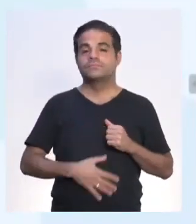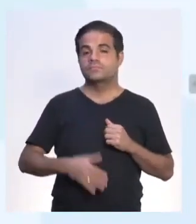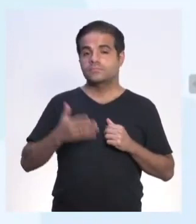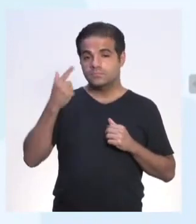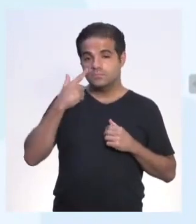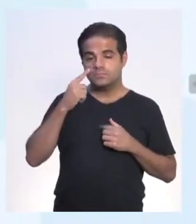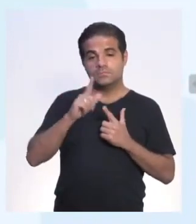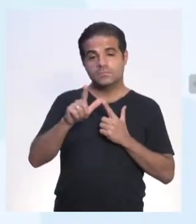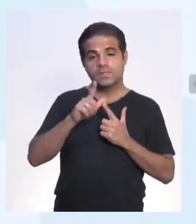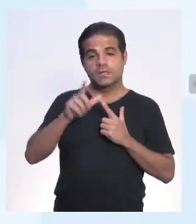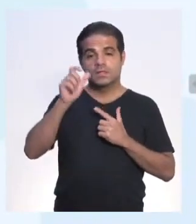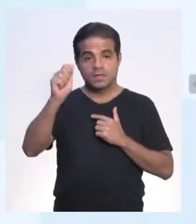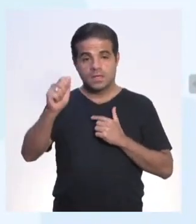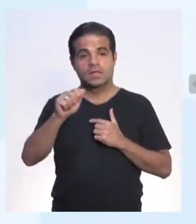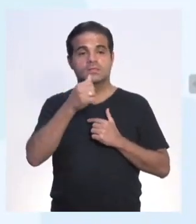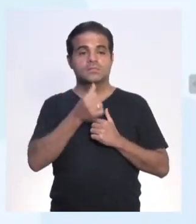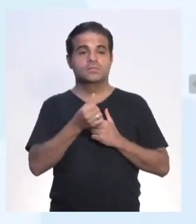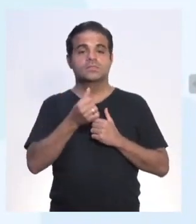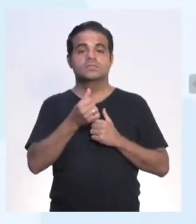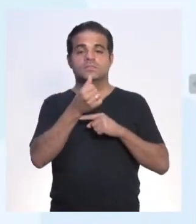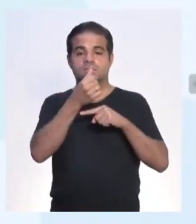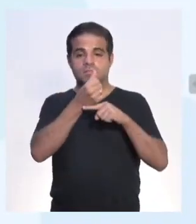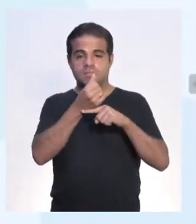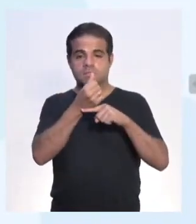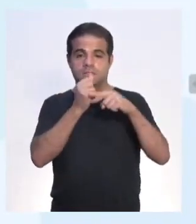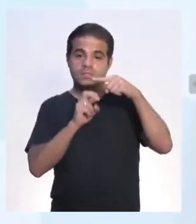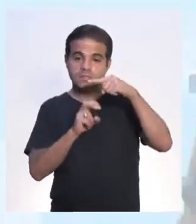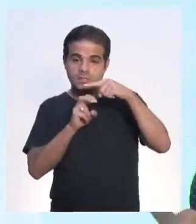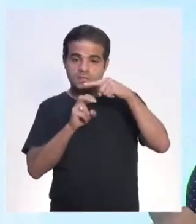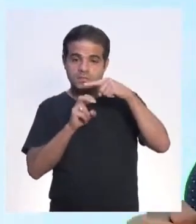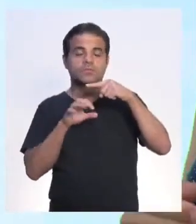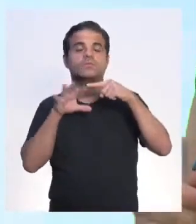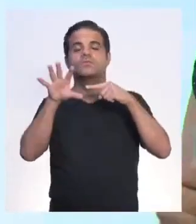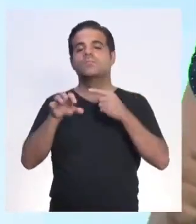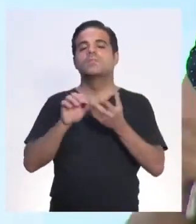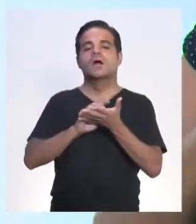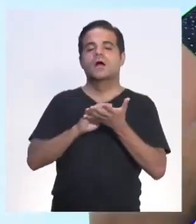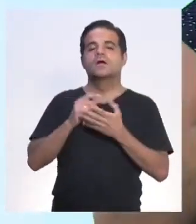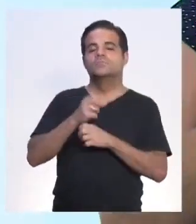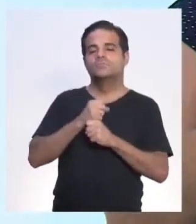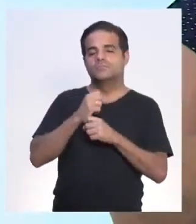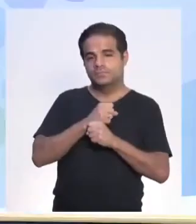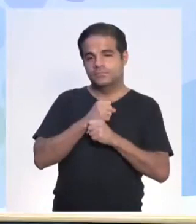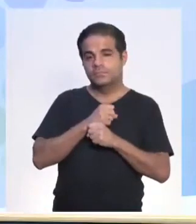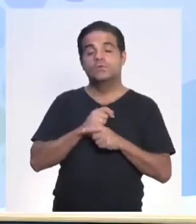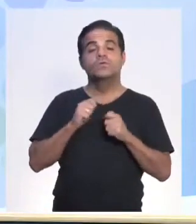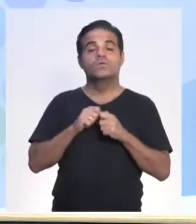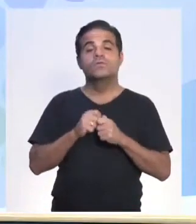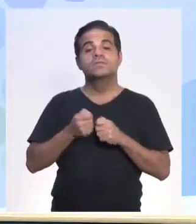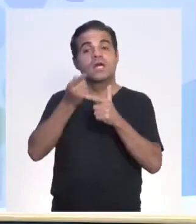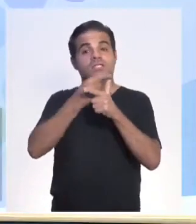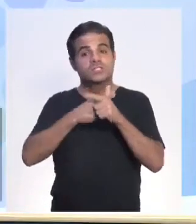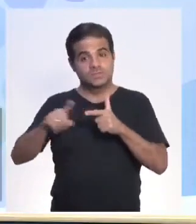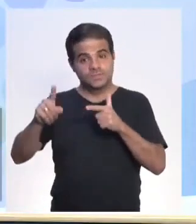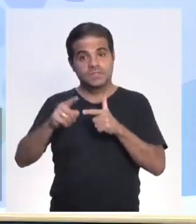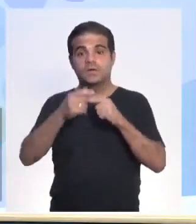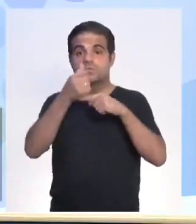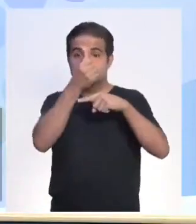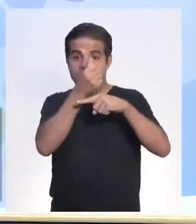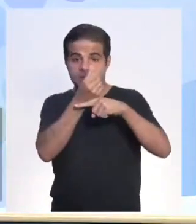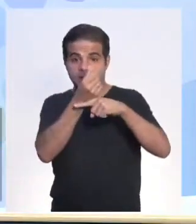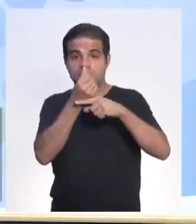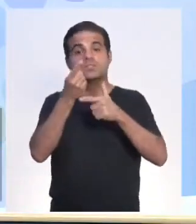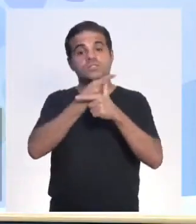a letra A. 6 quintos. Então, vou pegar a minha calculadora e vou fazer a divisão.